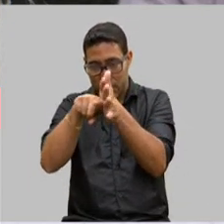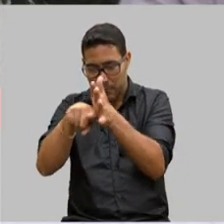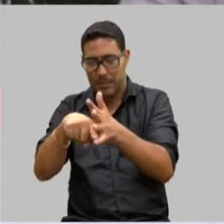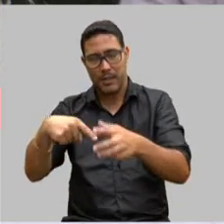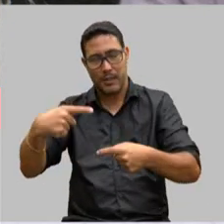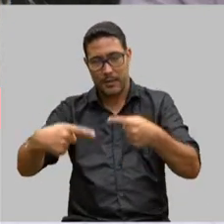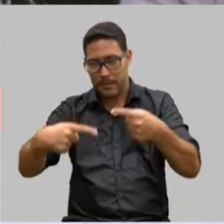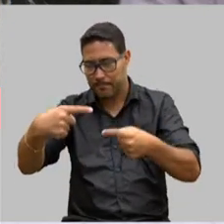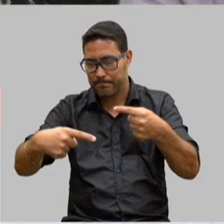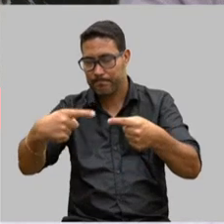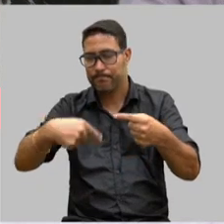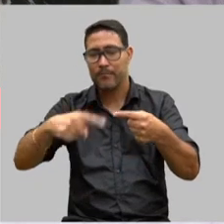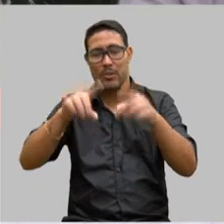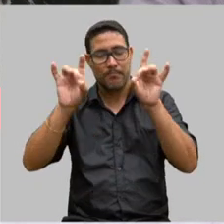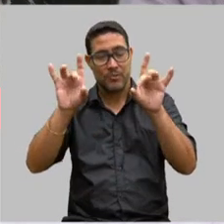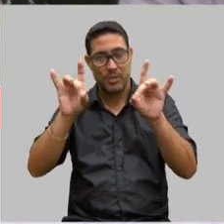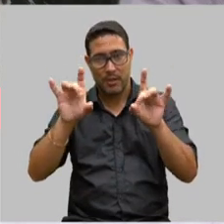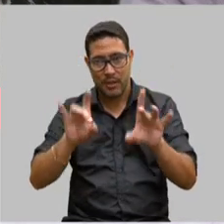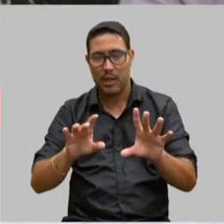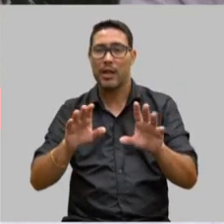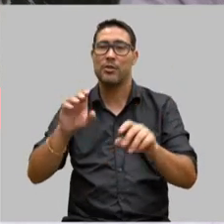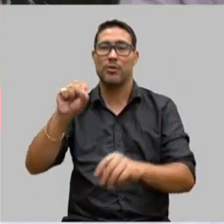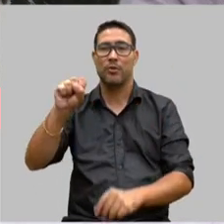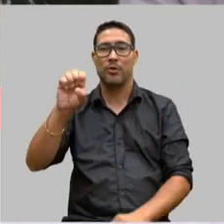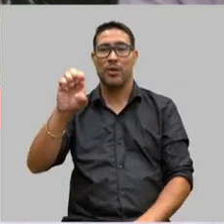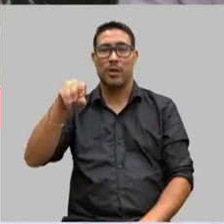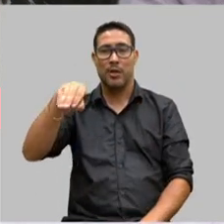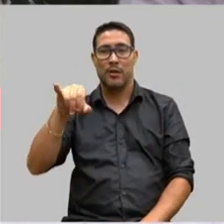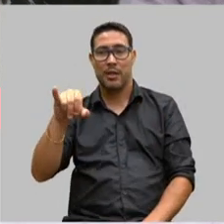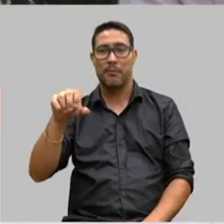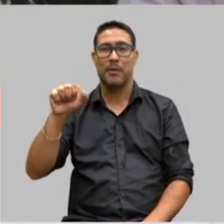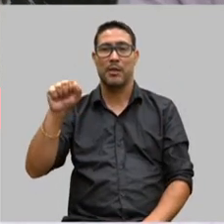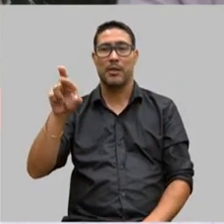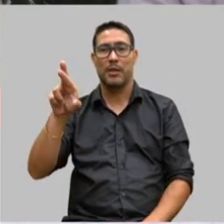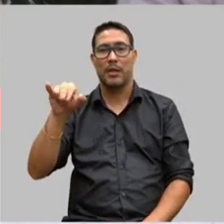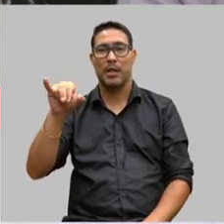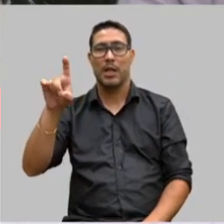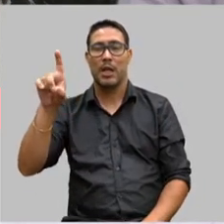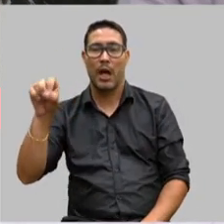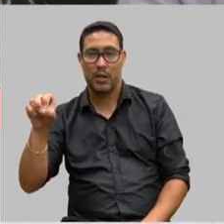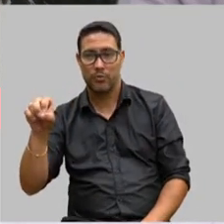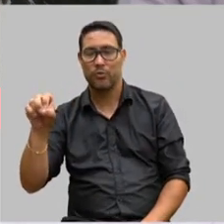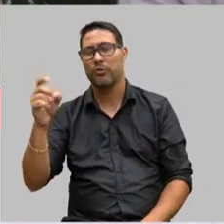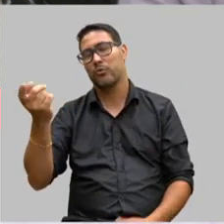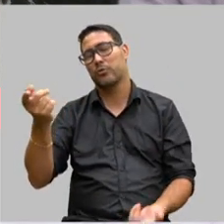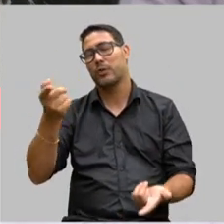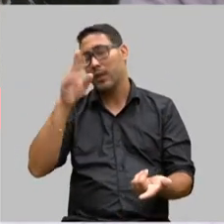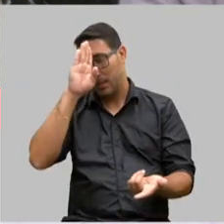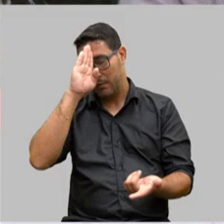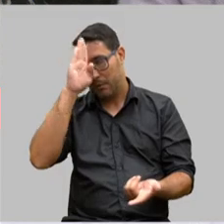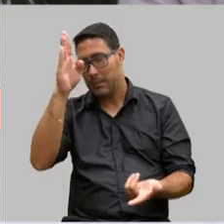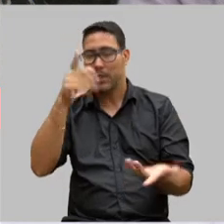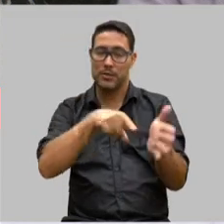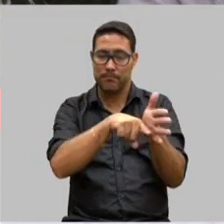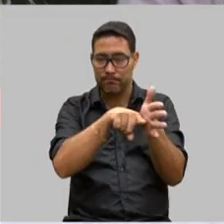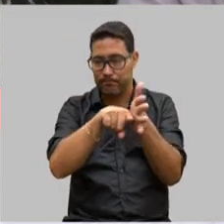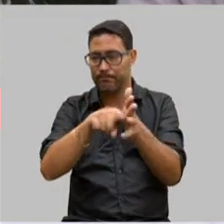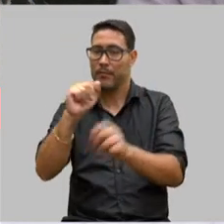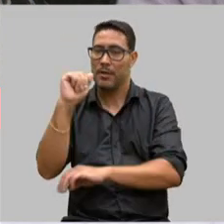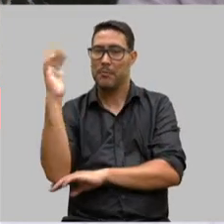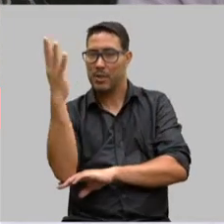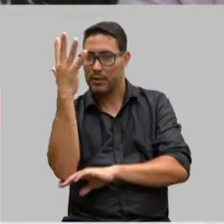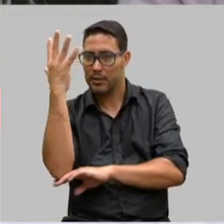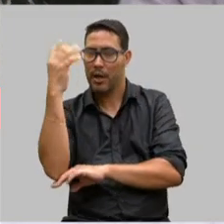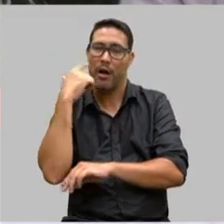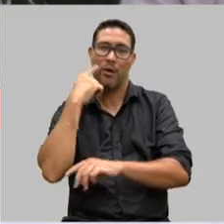o semiárido, norte mineiro especialmente, e nas mais diversas nuances, desde a questão ambiental,